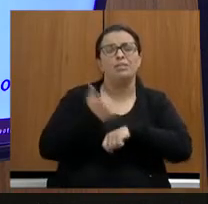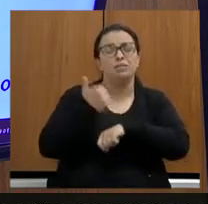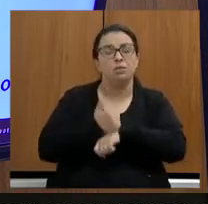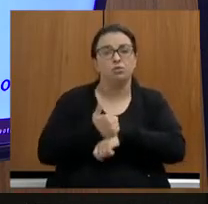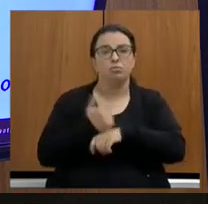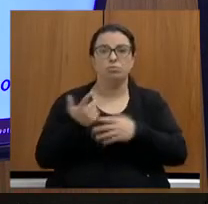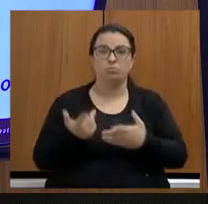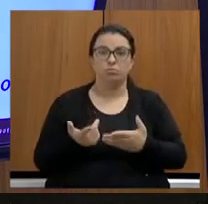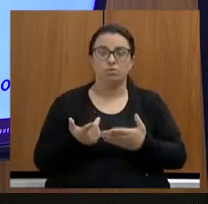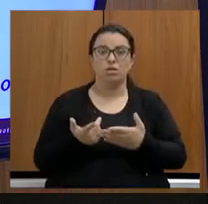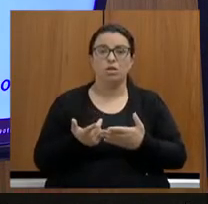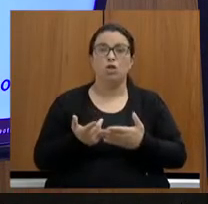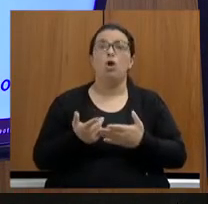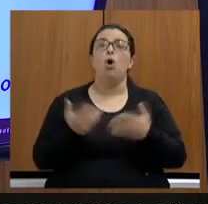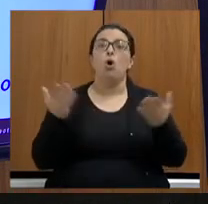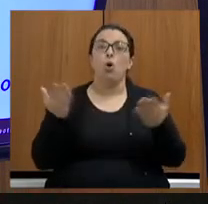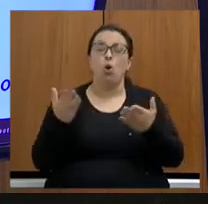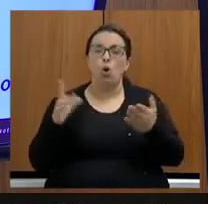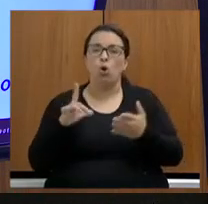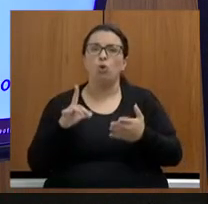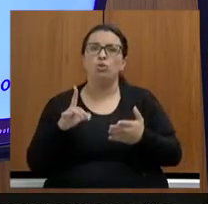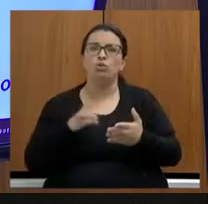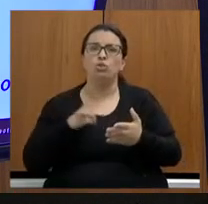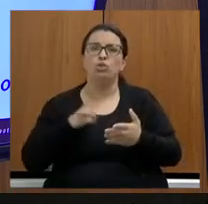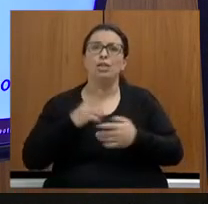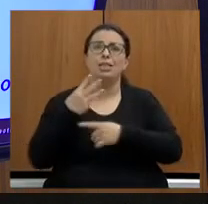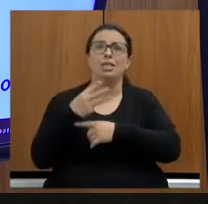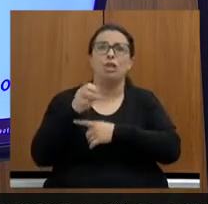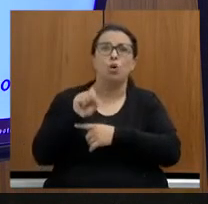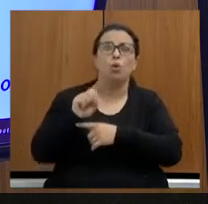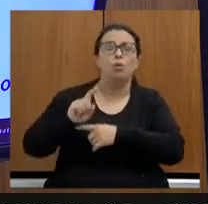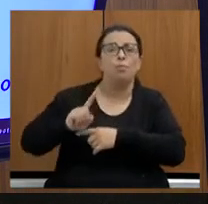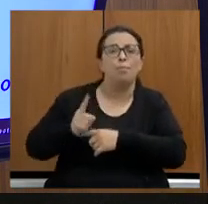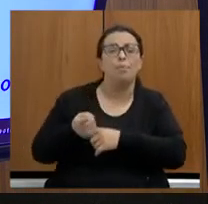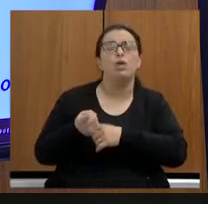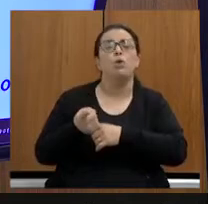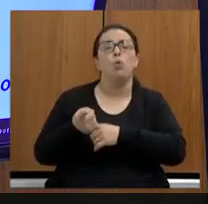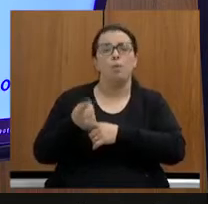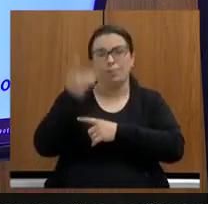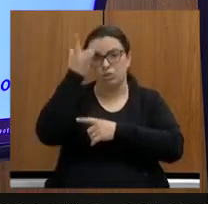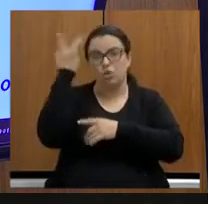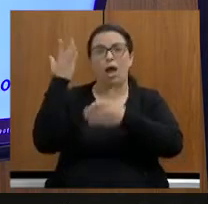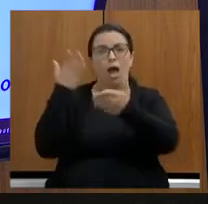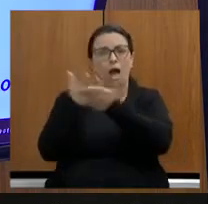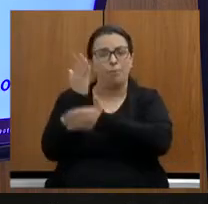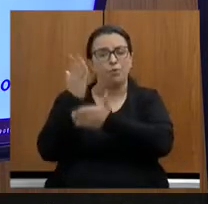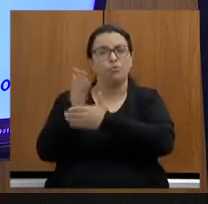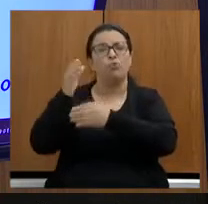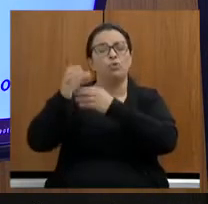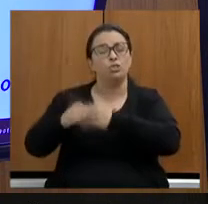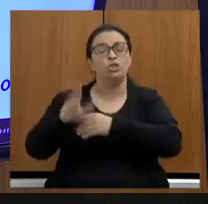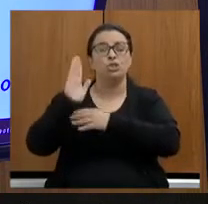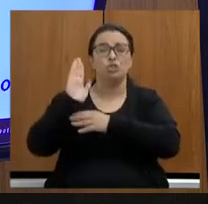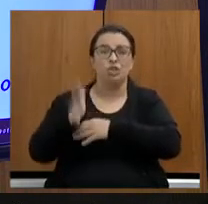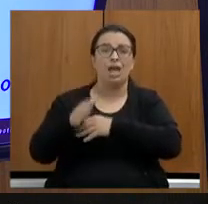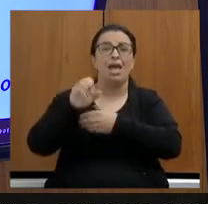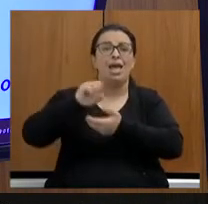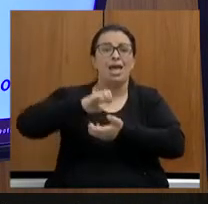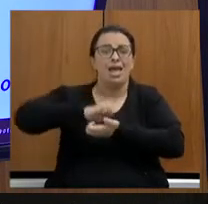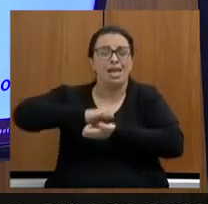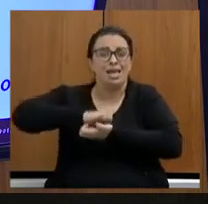vigor 38 mil candidatos aprovados como a decisão do STF que transitou em julgado já